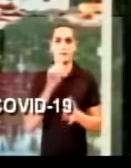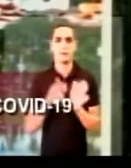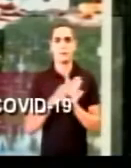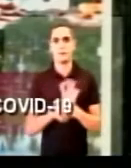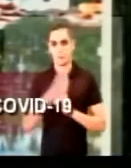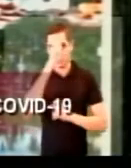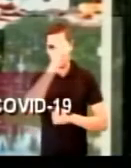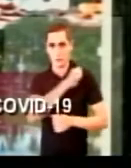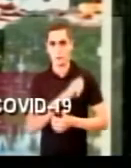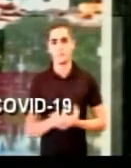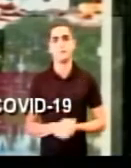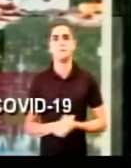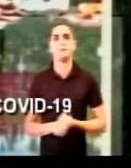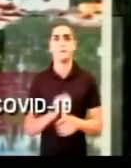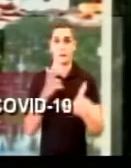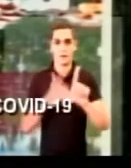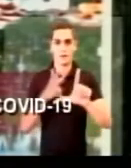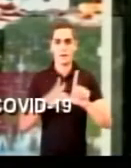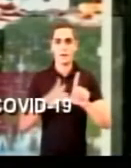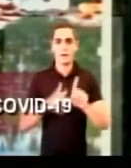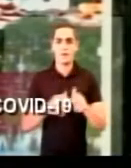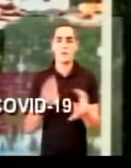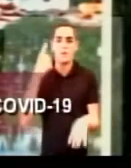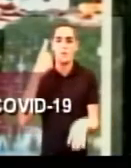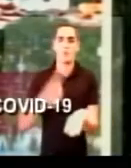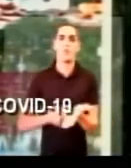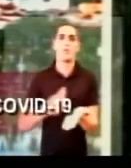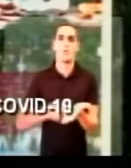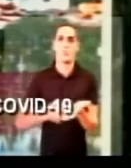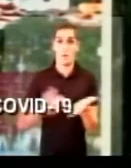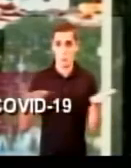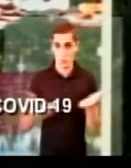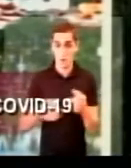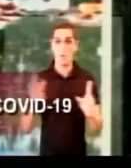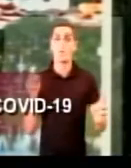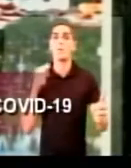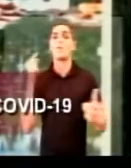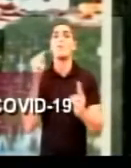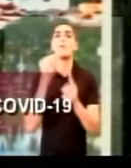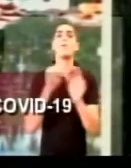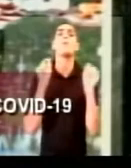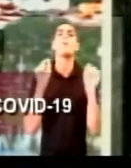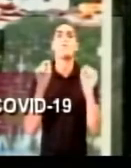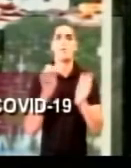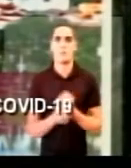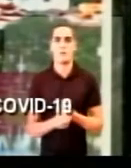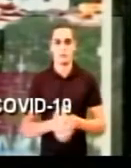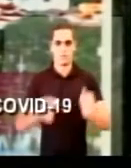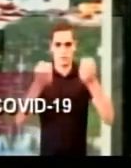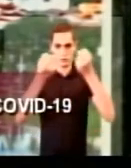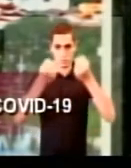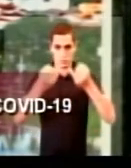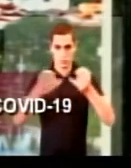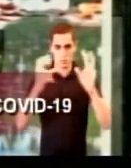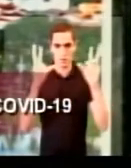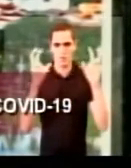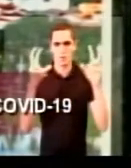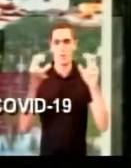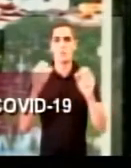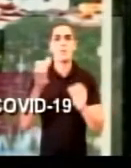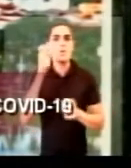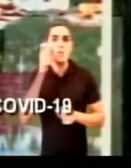Mulher. Bom, essa live foi agendada com o intuito de falar sobre um assunto de interesse de toda